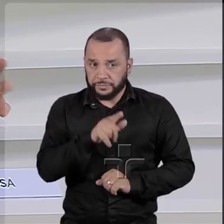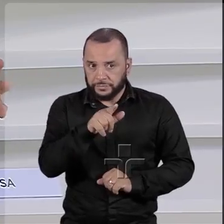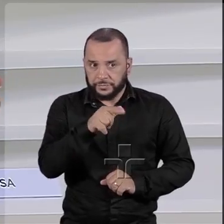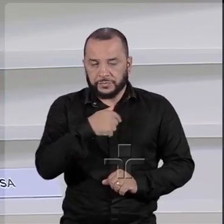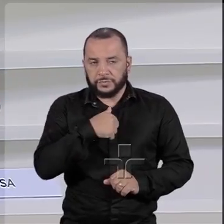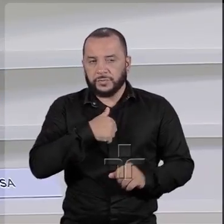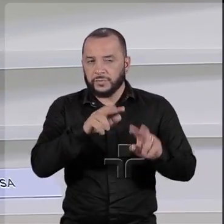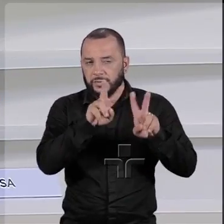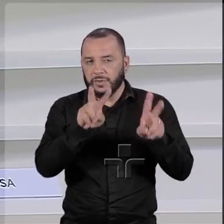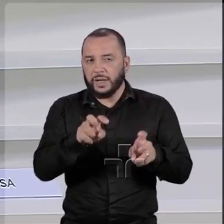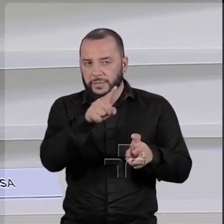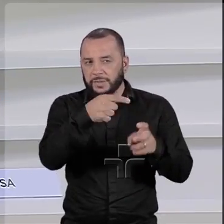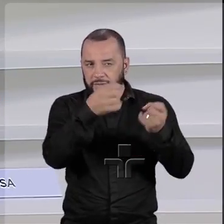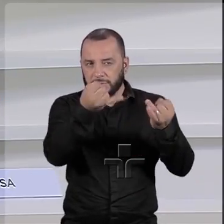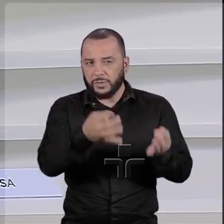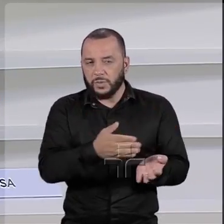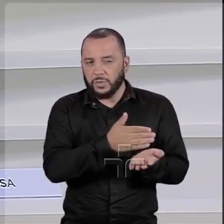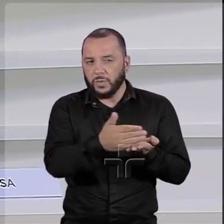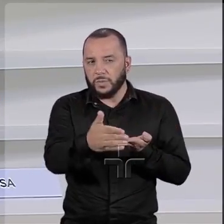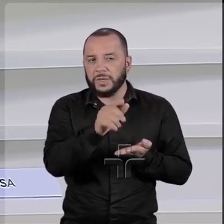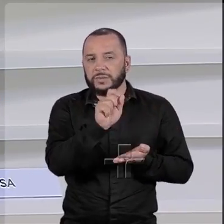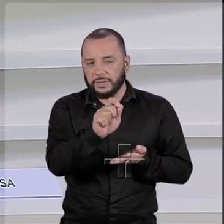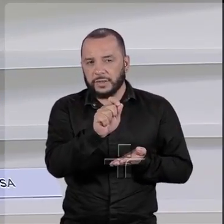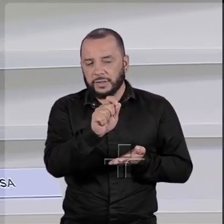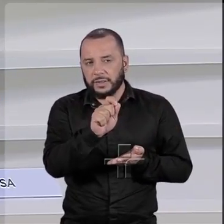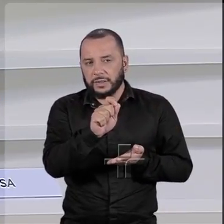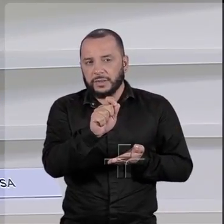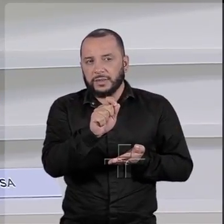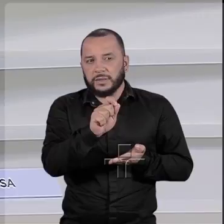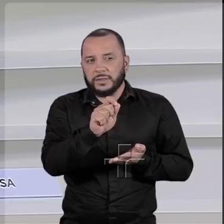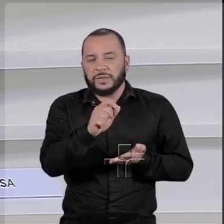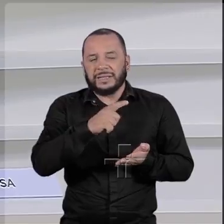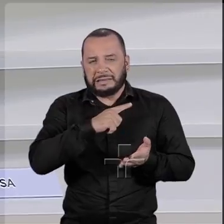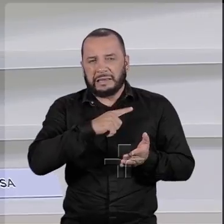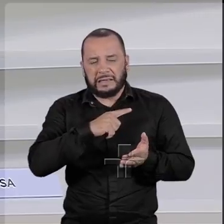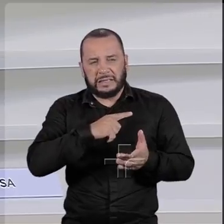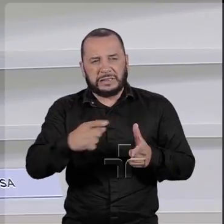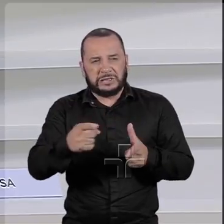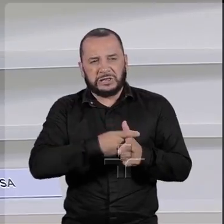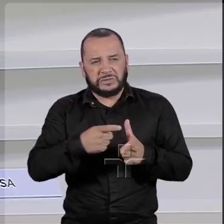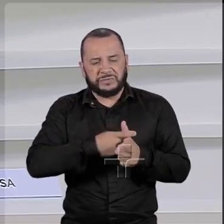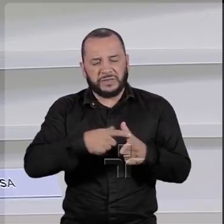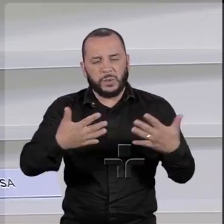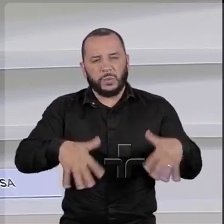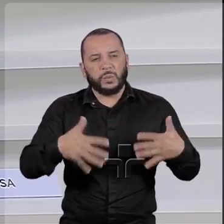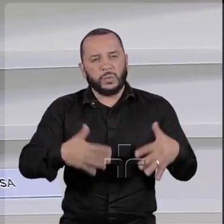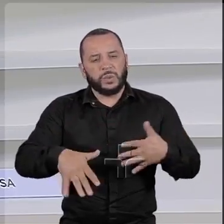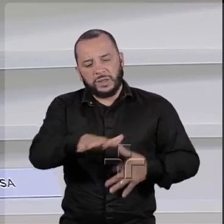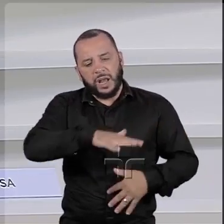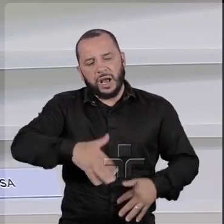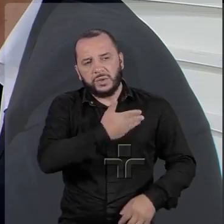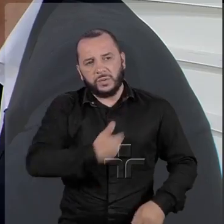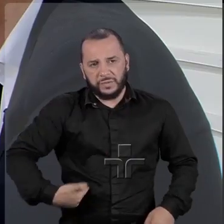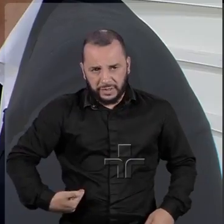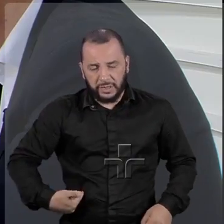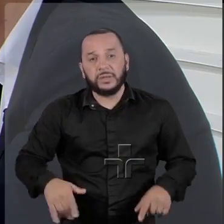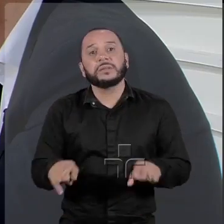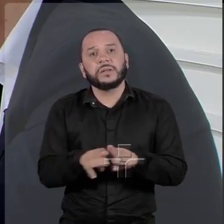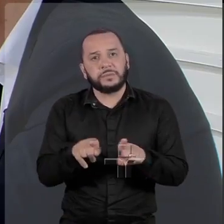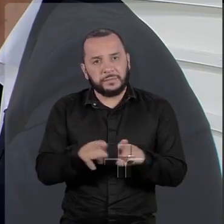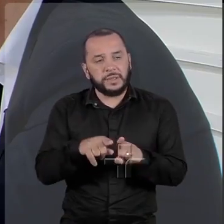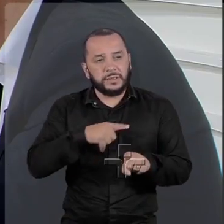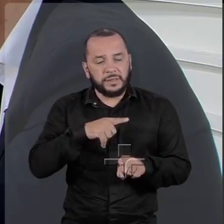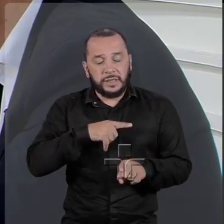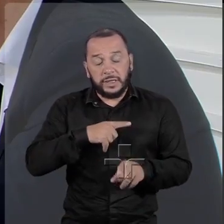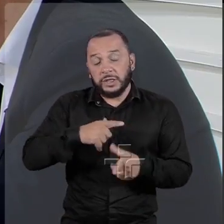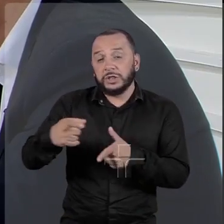que eu toquei no início, do grande déficit do setor público e proporcionalmente